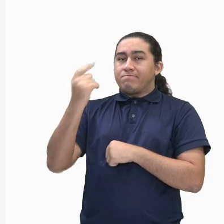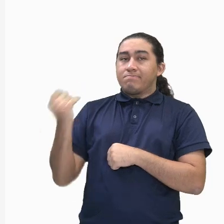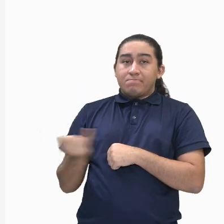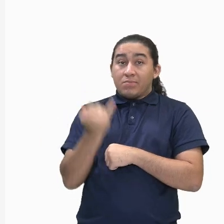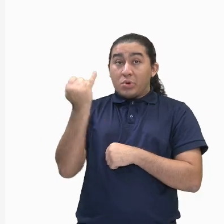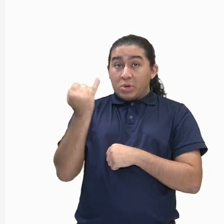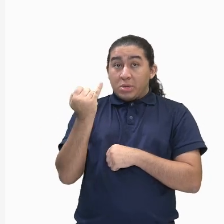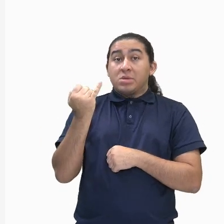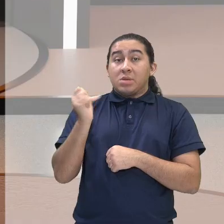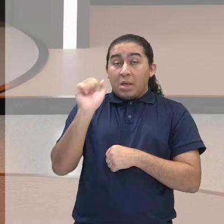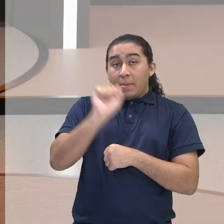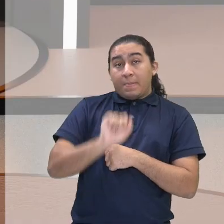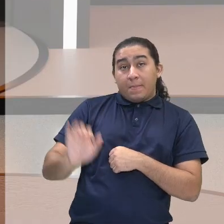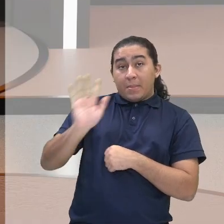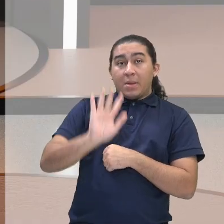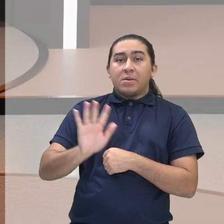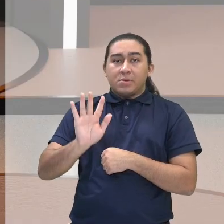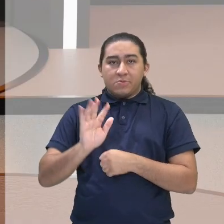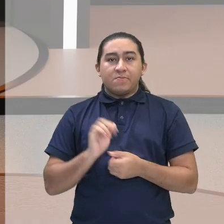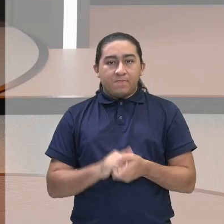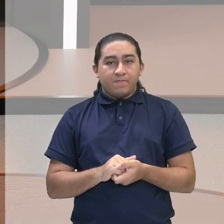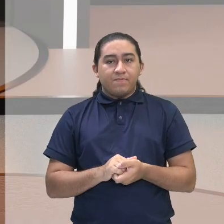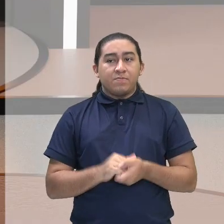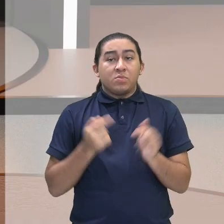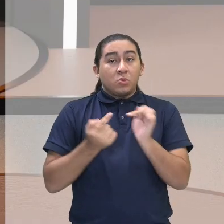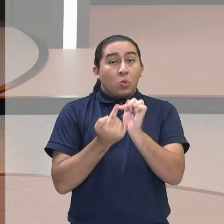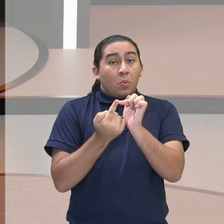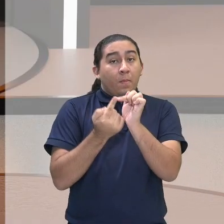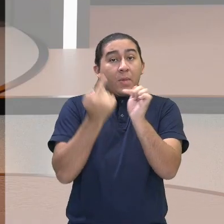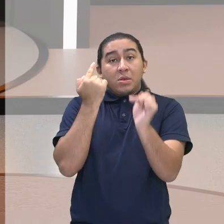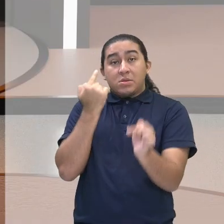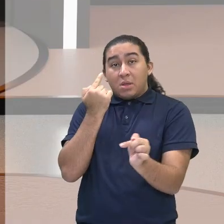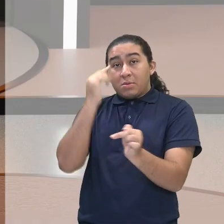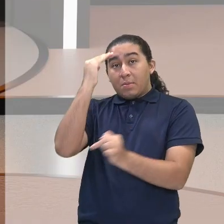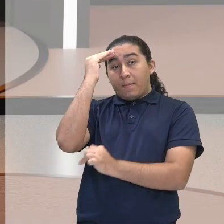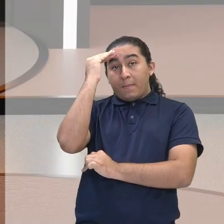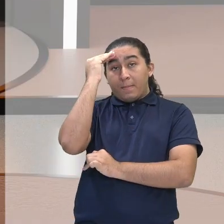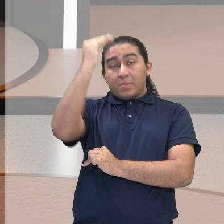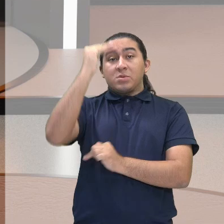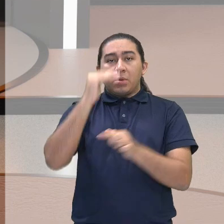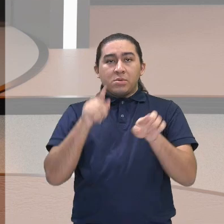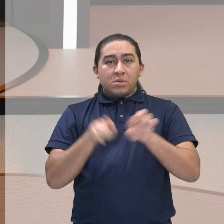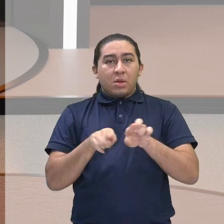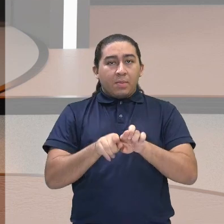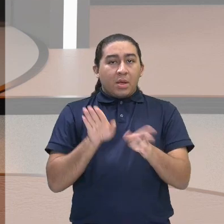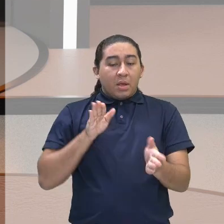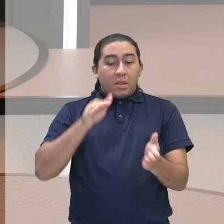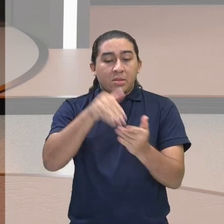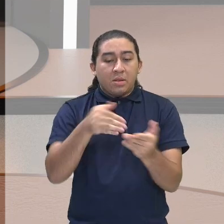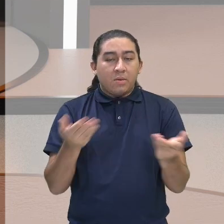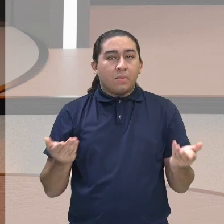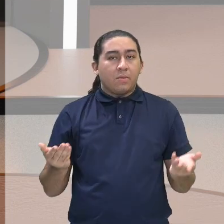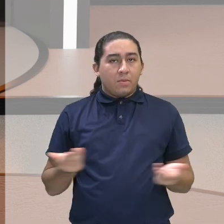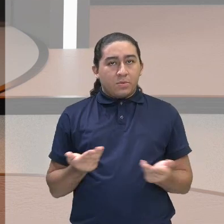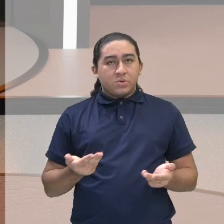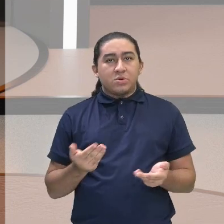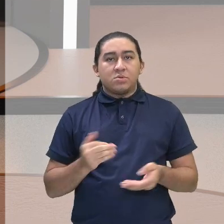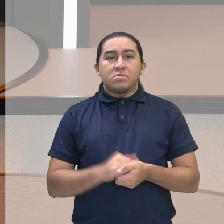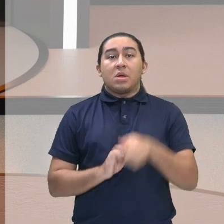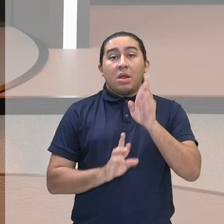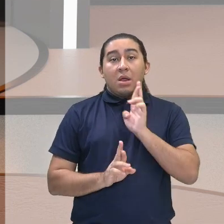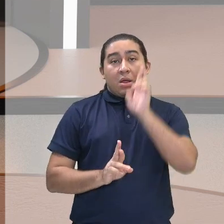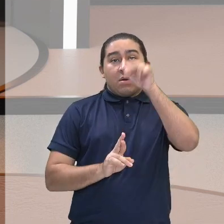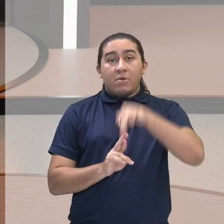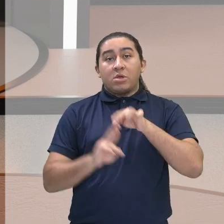para as sociedades do passado e principalmente do presente. A questão da